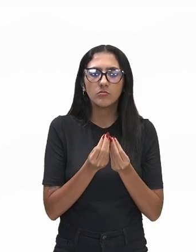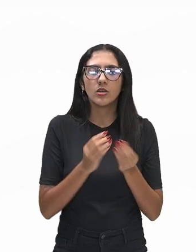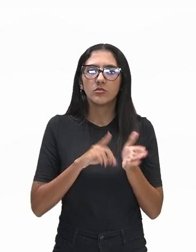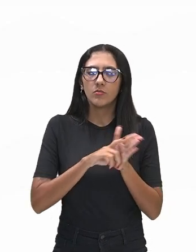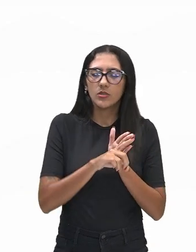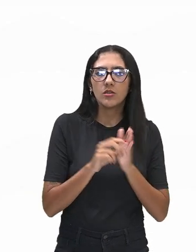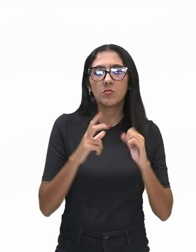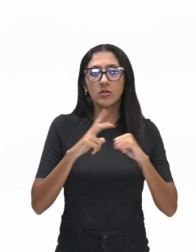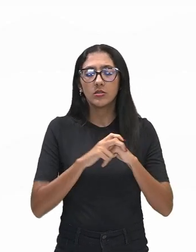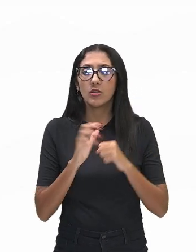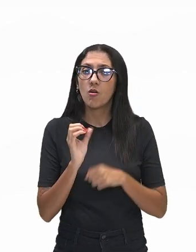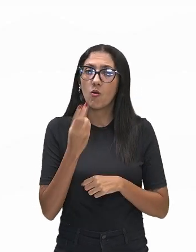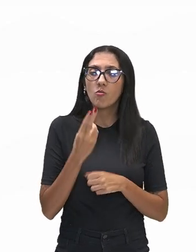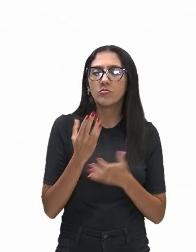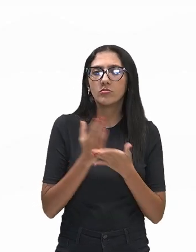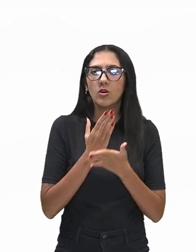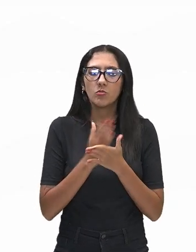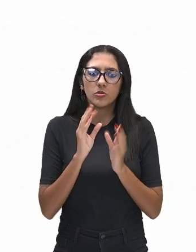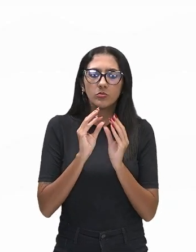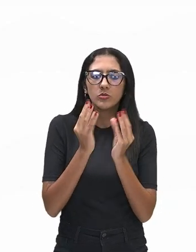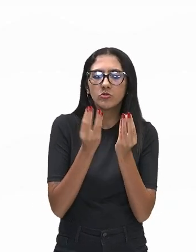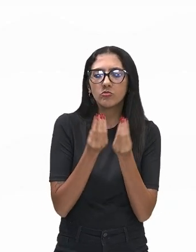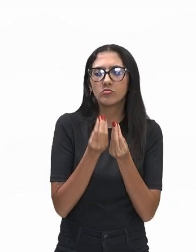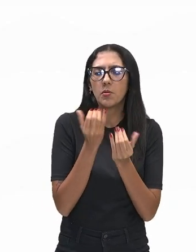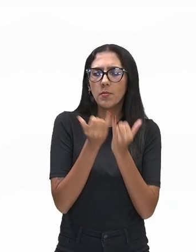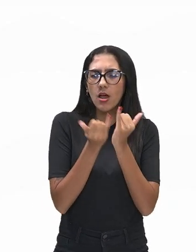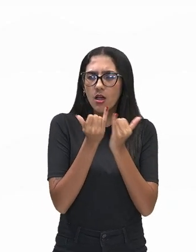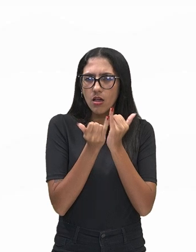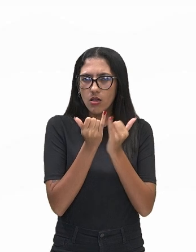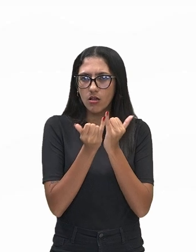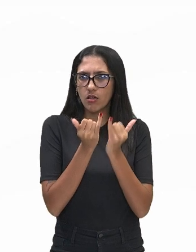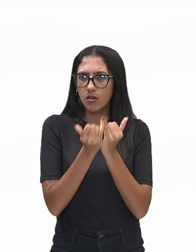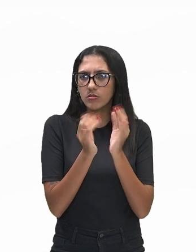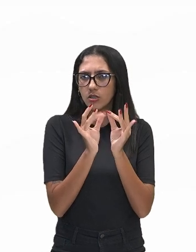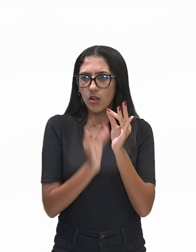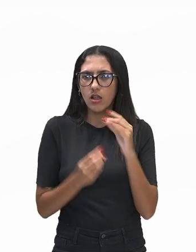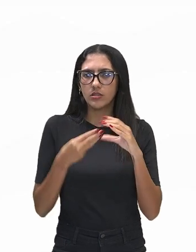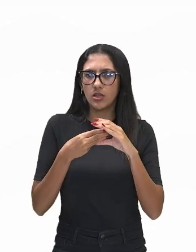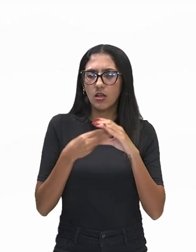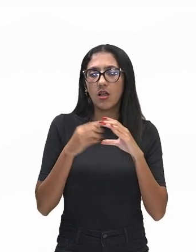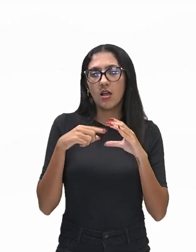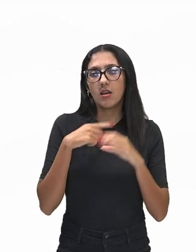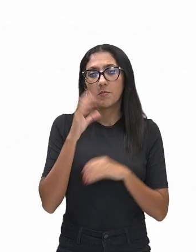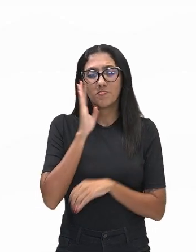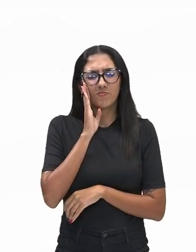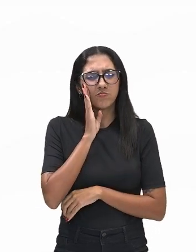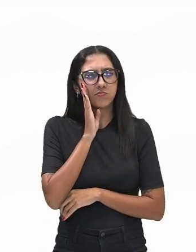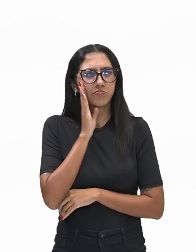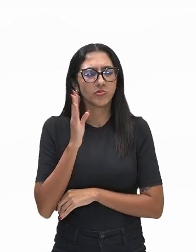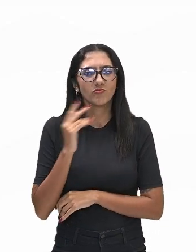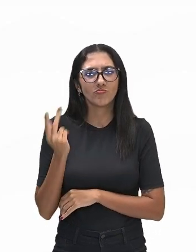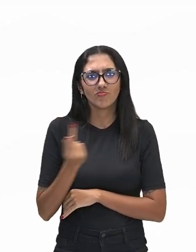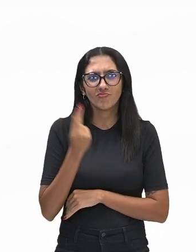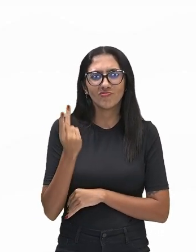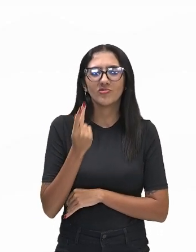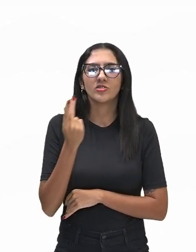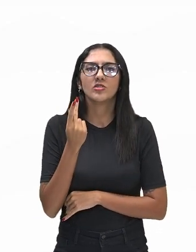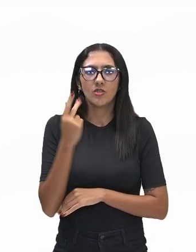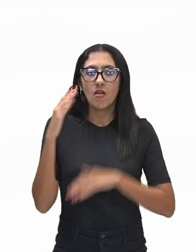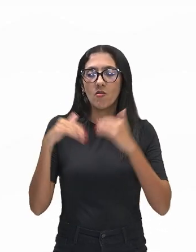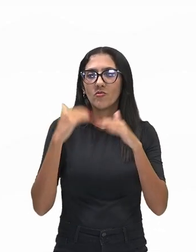ou de alguns dos seus derivados. São uma das maiores conquistas da medicina